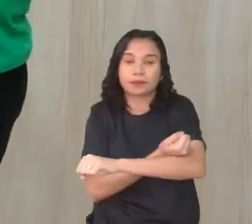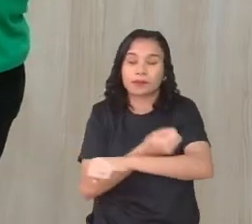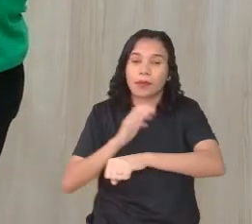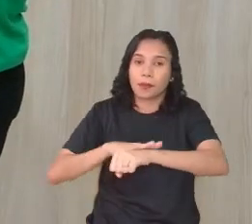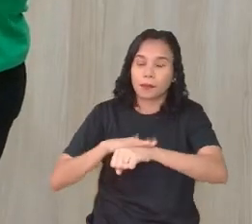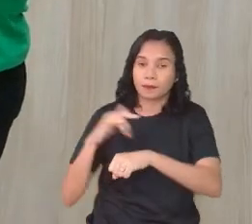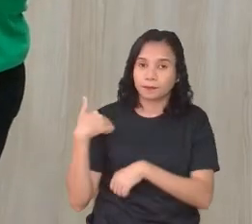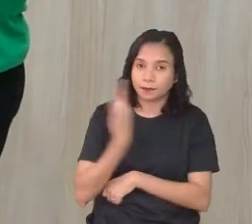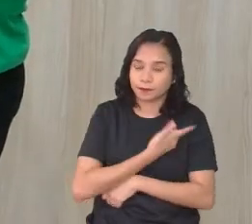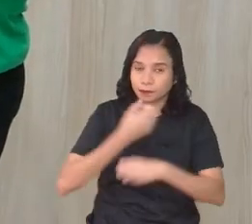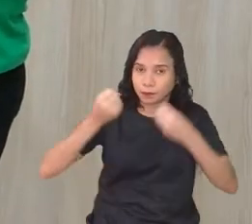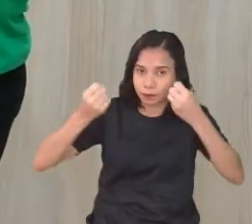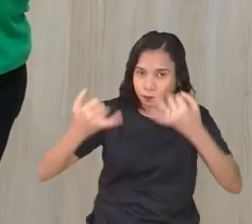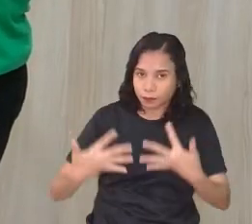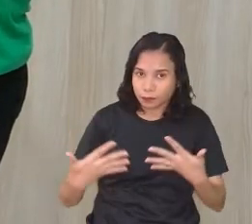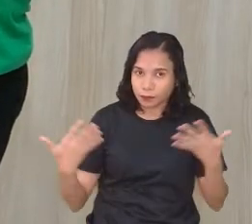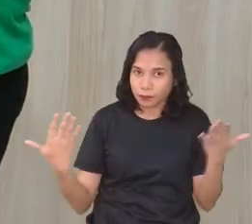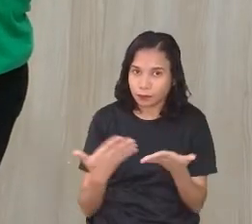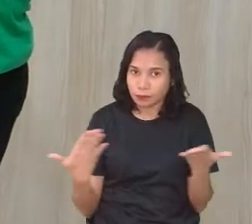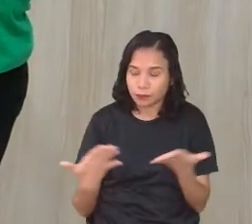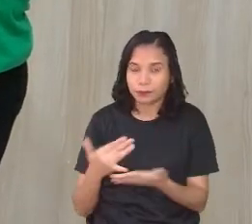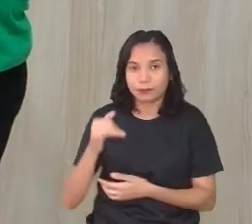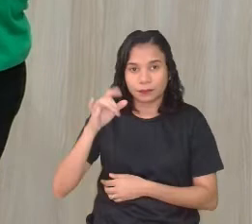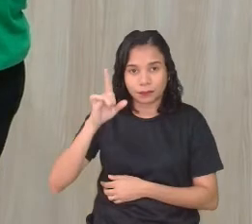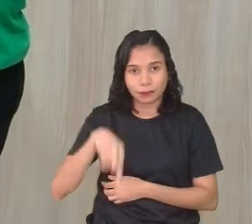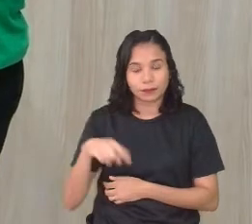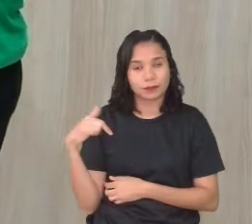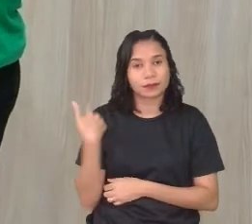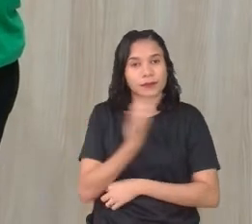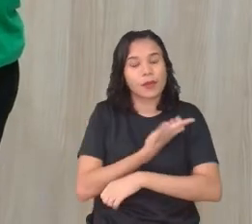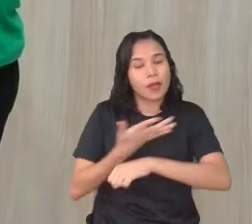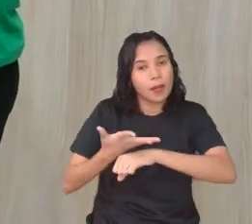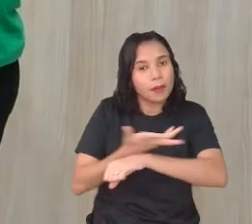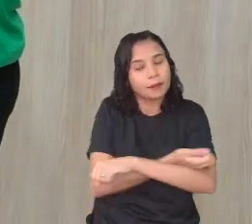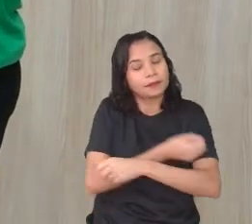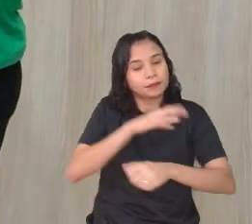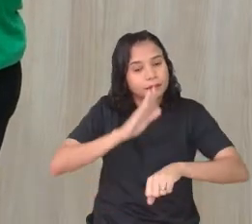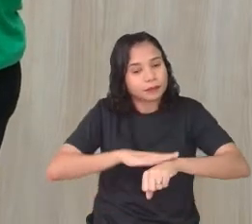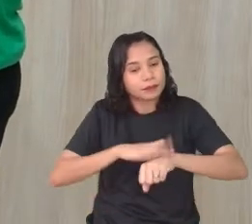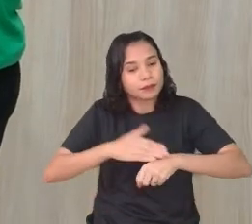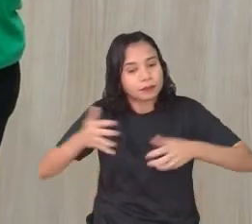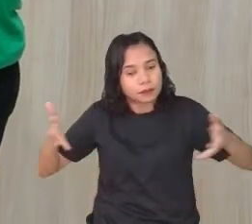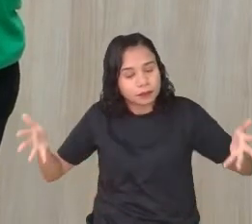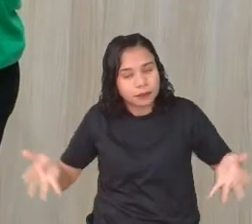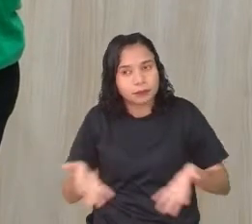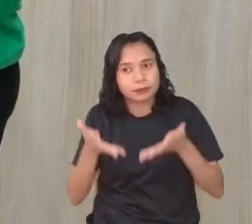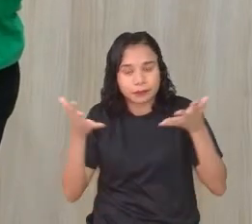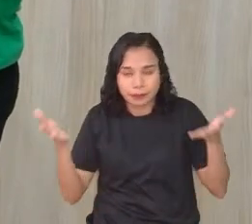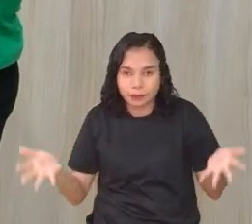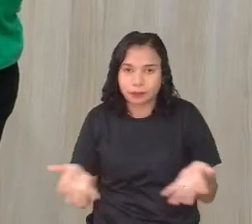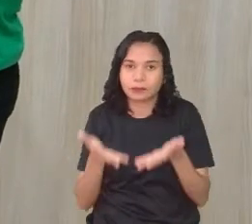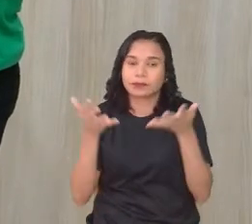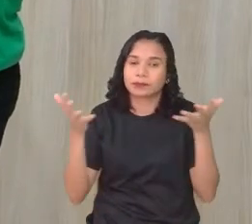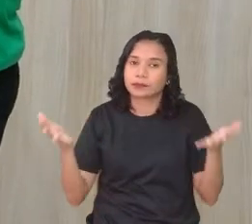que estamos falando, não é, as nossas emoções estão ali, não